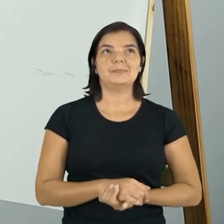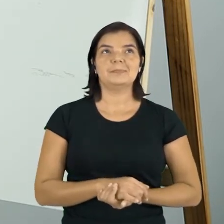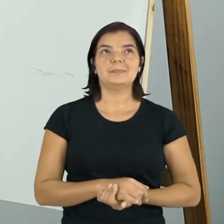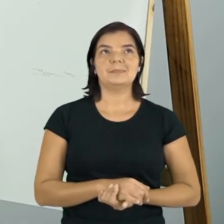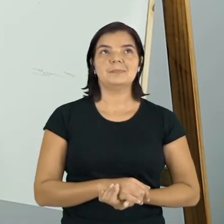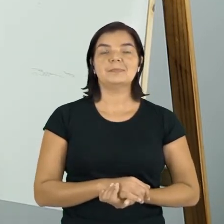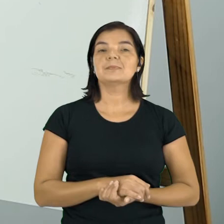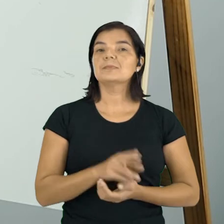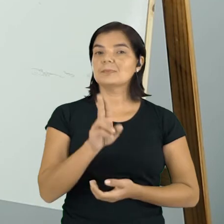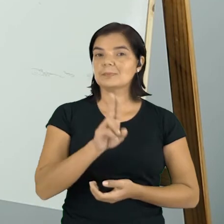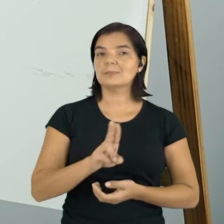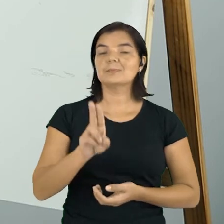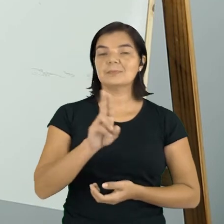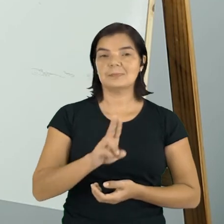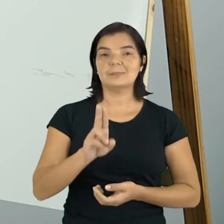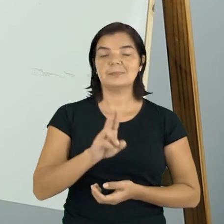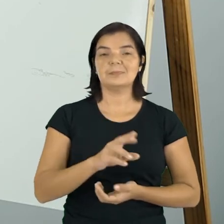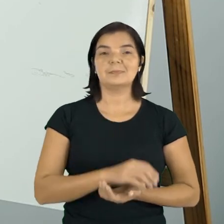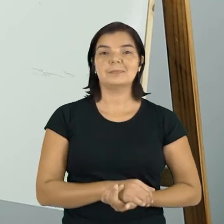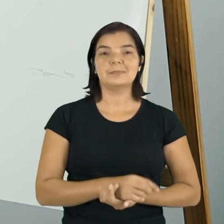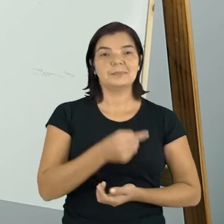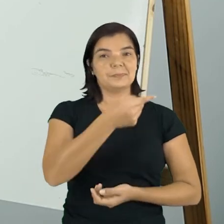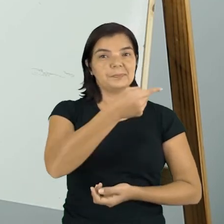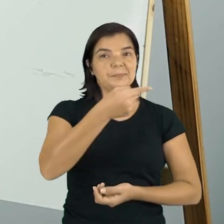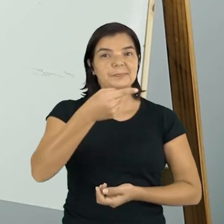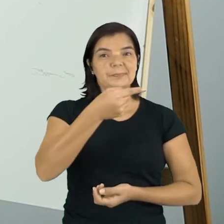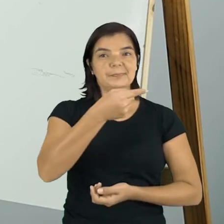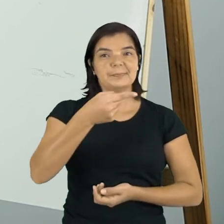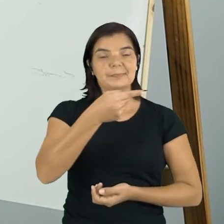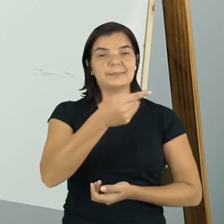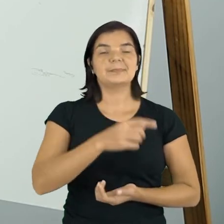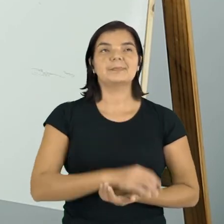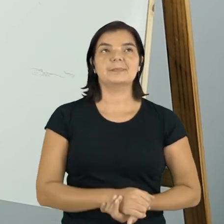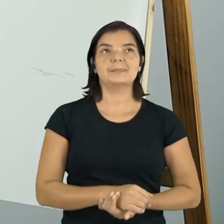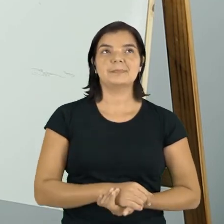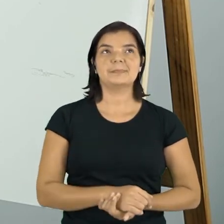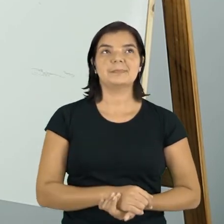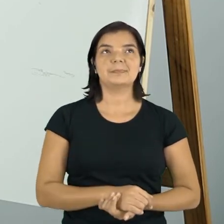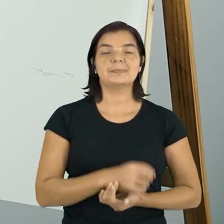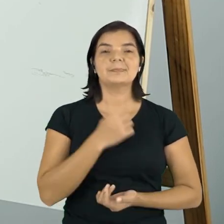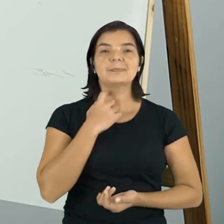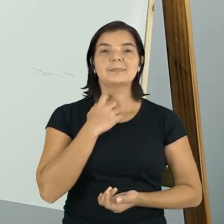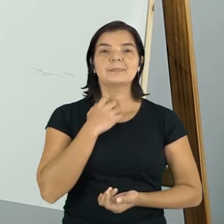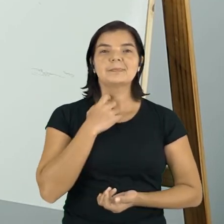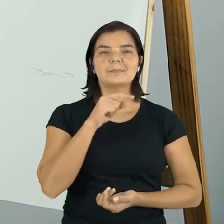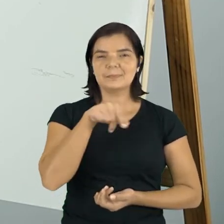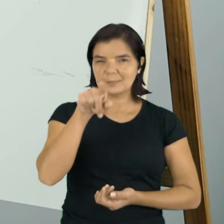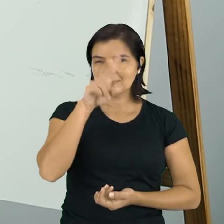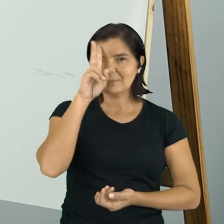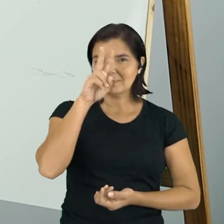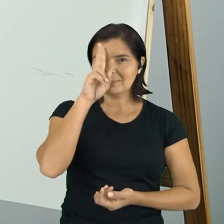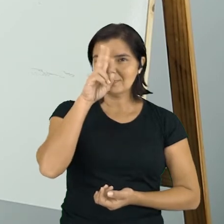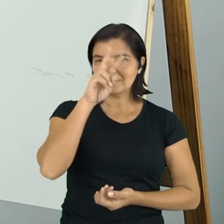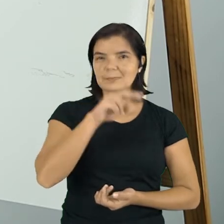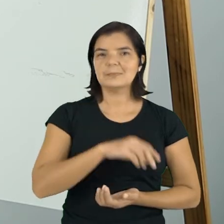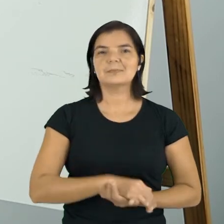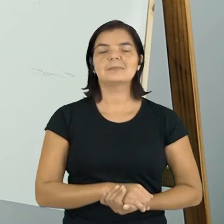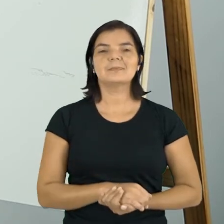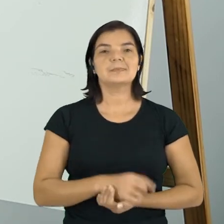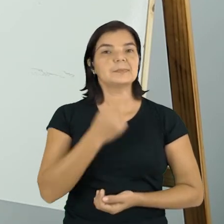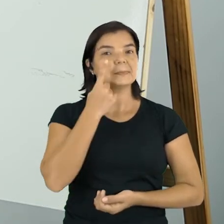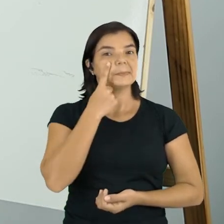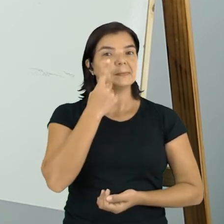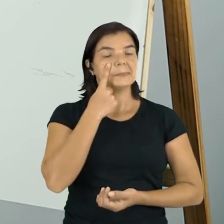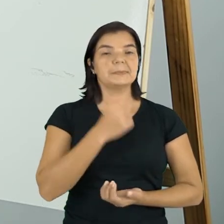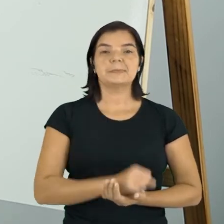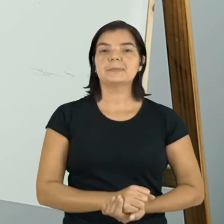Que nós usamos o símbolo do menos. Vocês estão lembrados, né? E